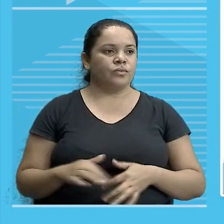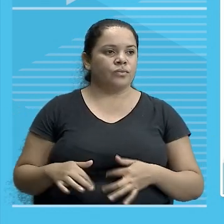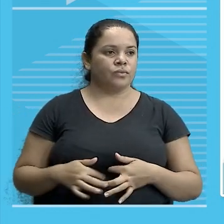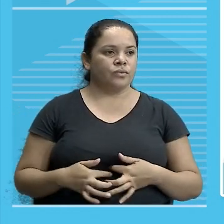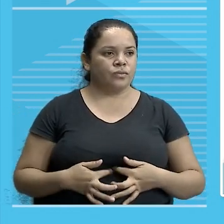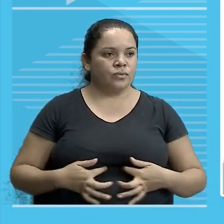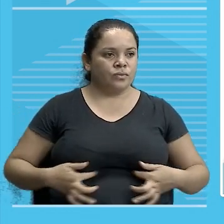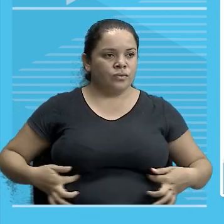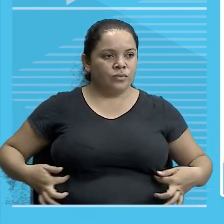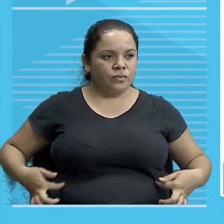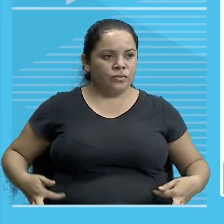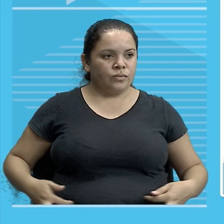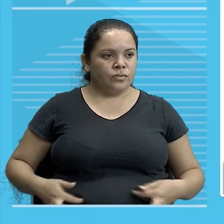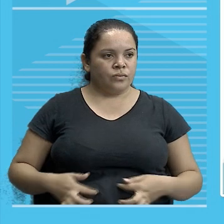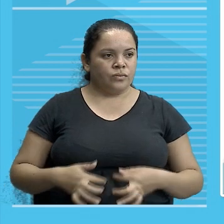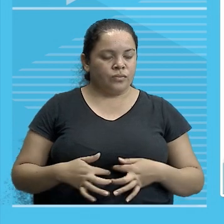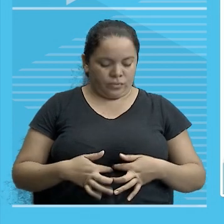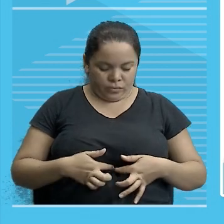ó.